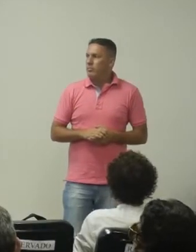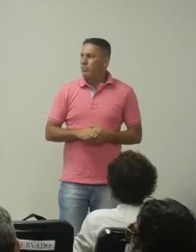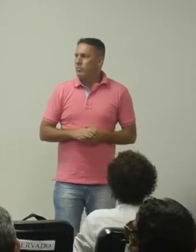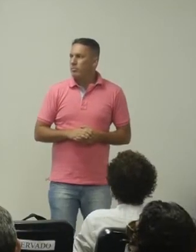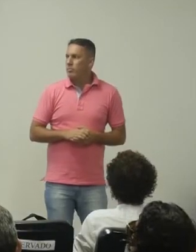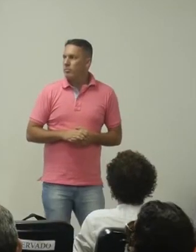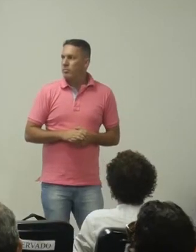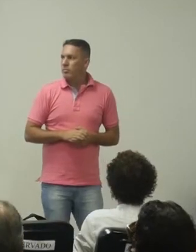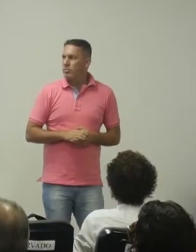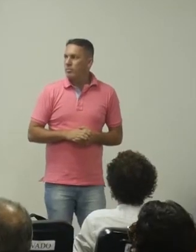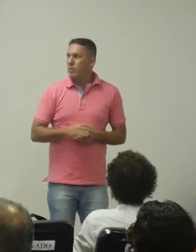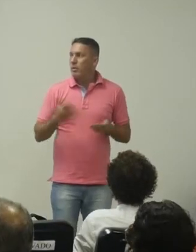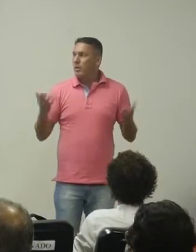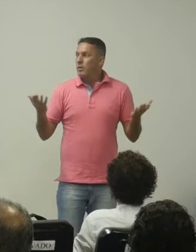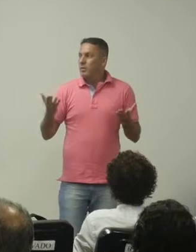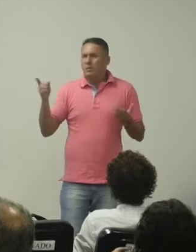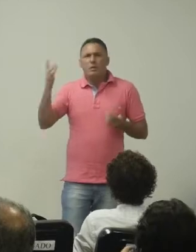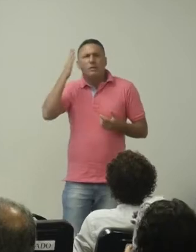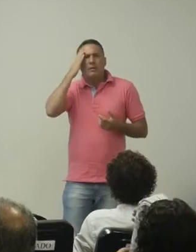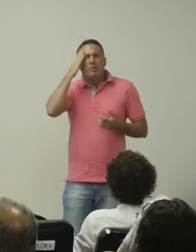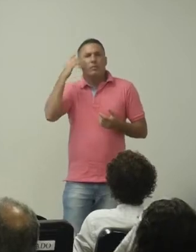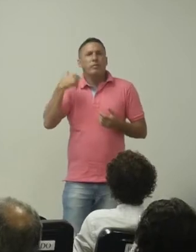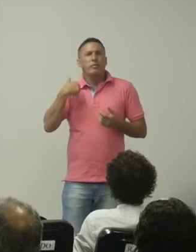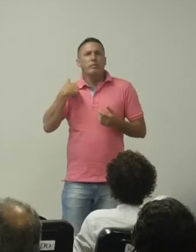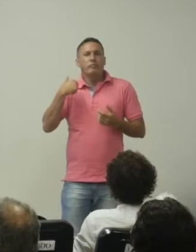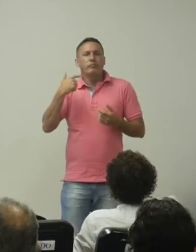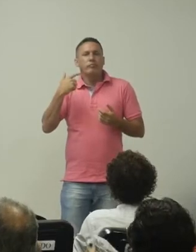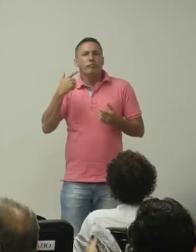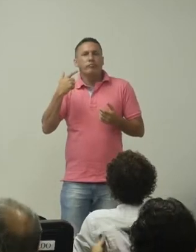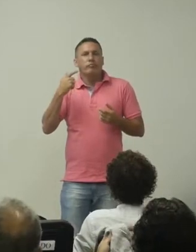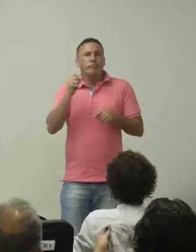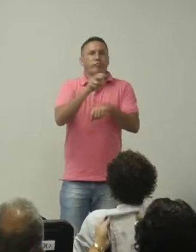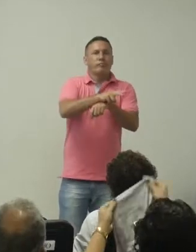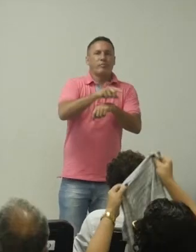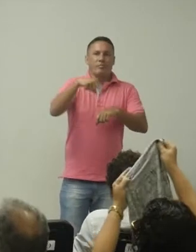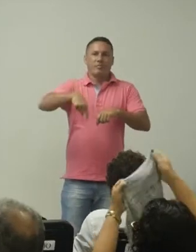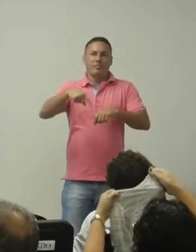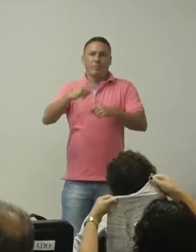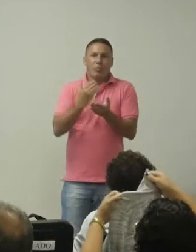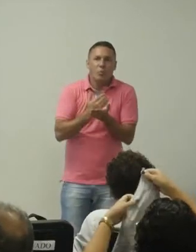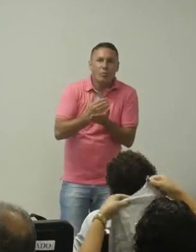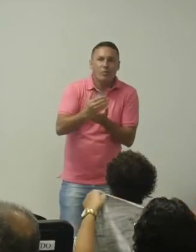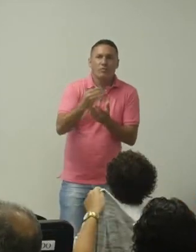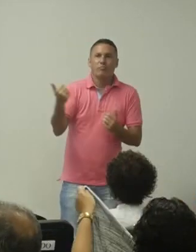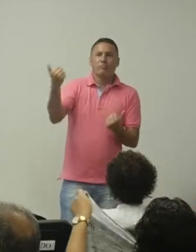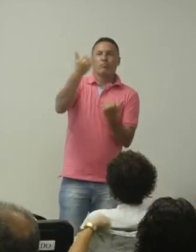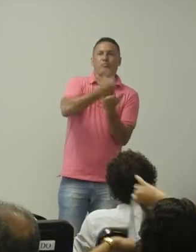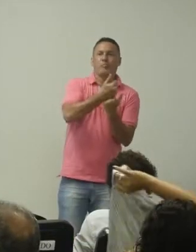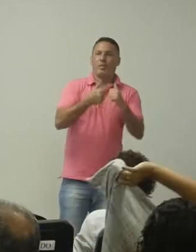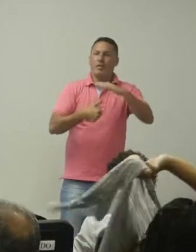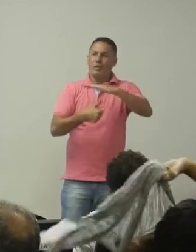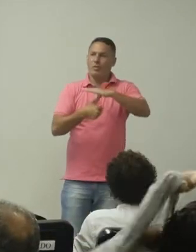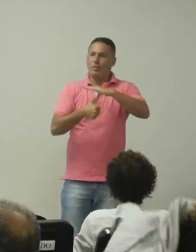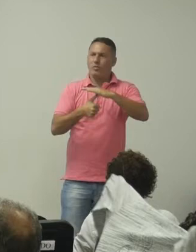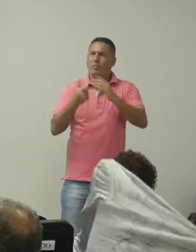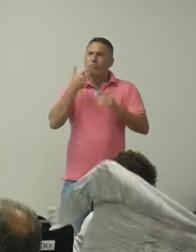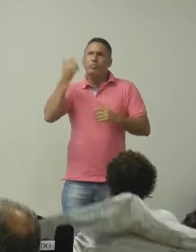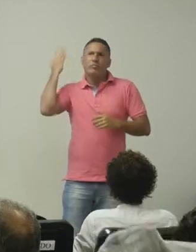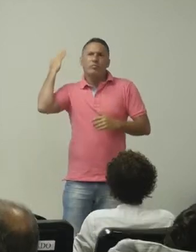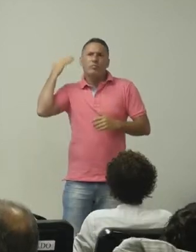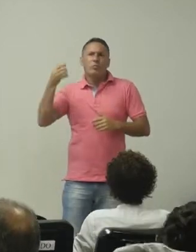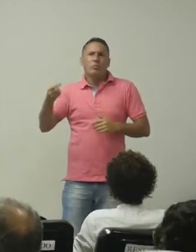todo mundo sabe aqui na reitoria, tem poucos meses, assumiu de verdade. A primeira atividade nossa foi dia